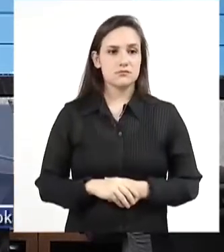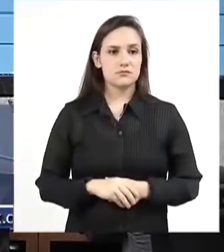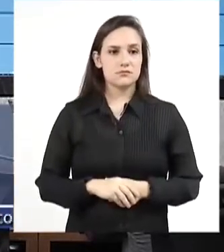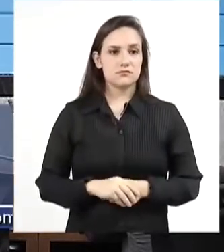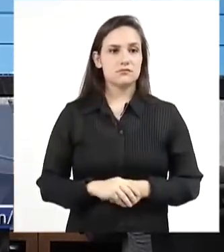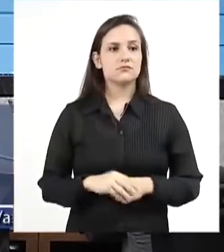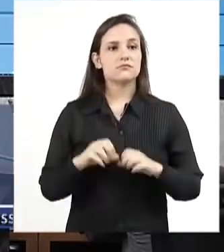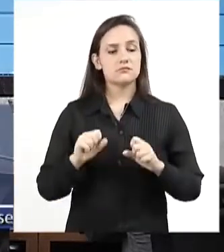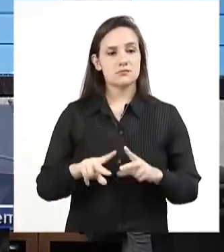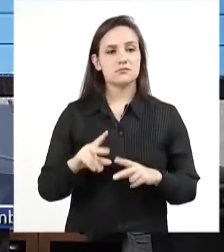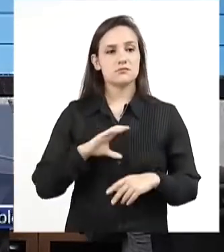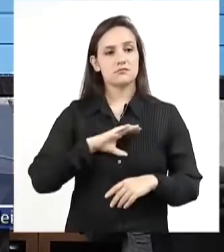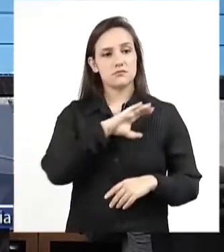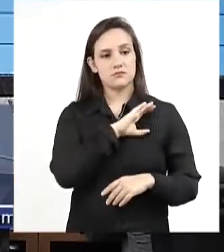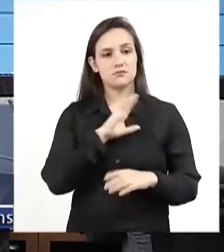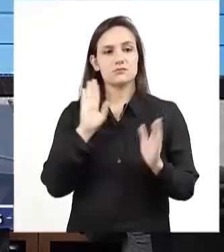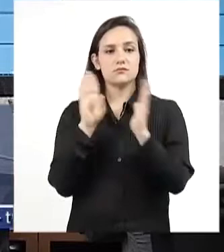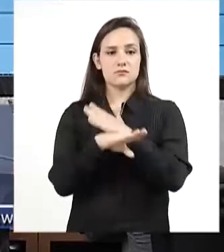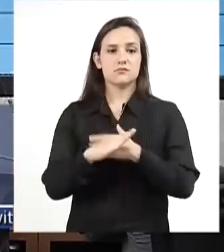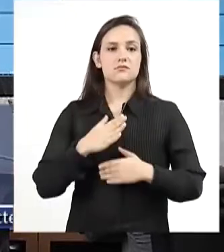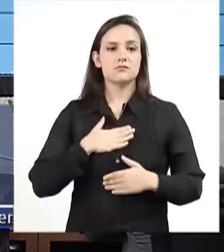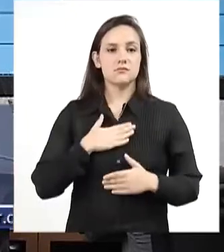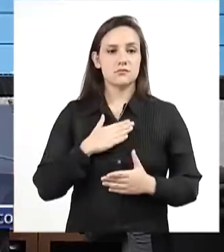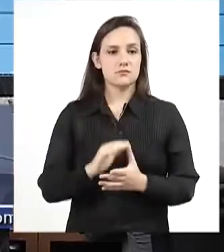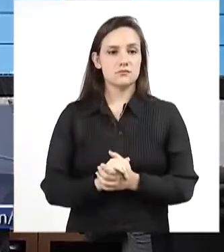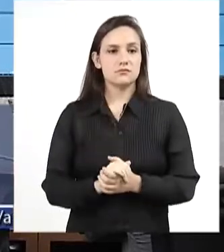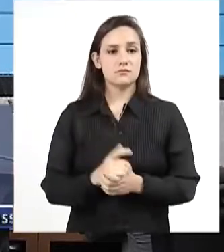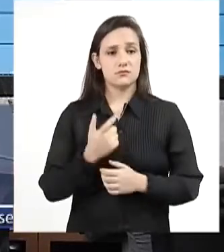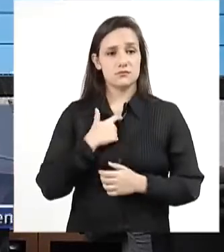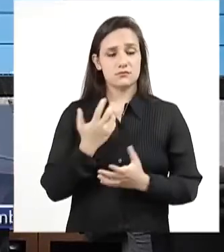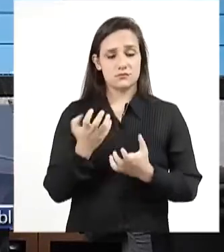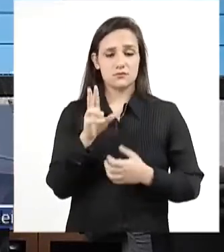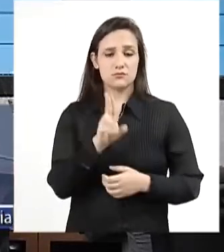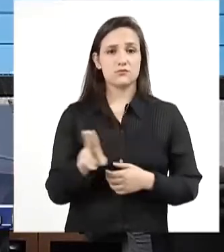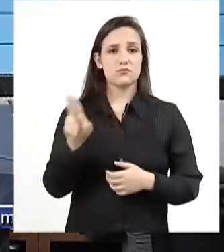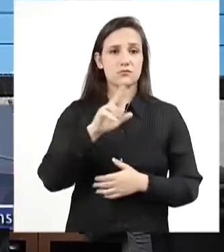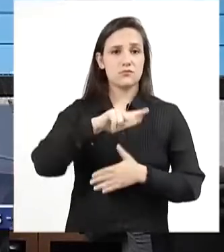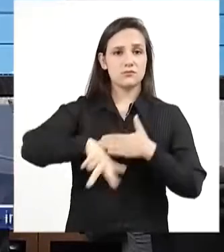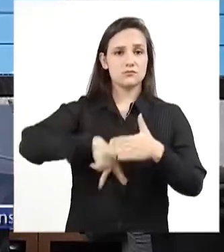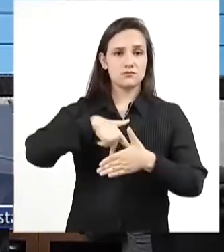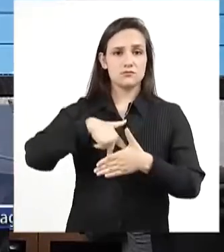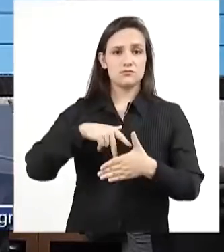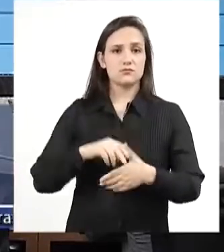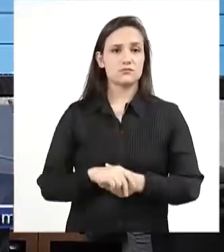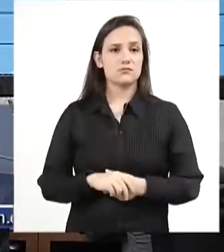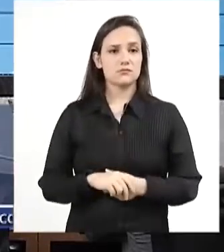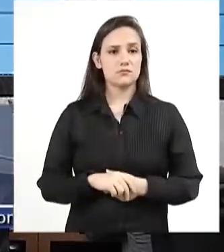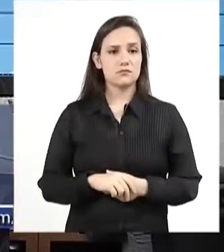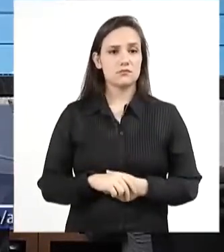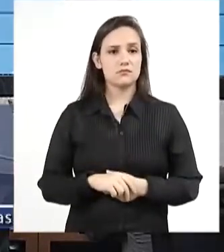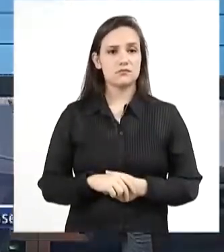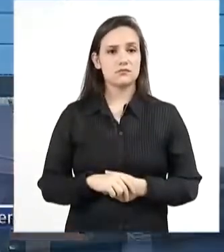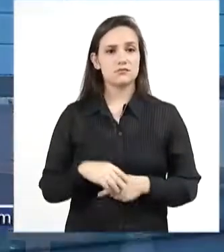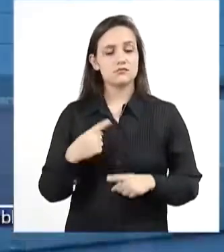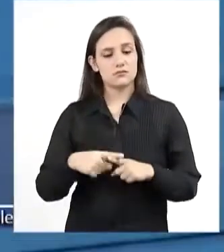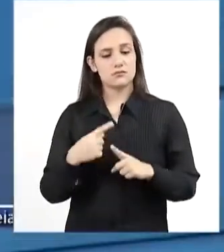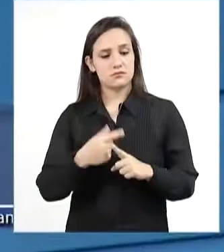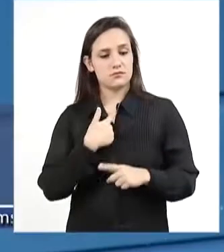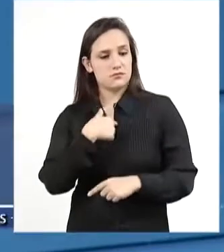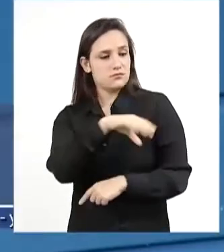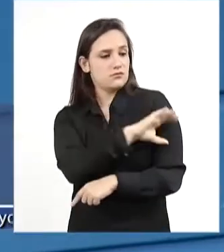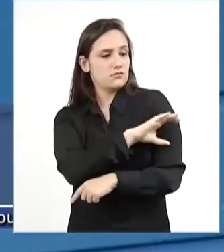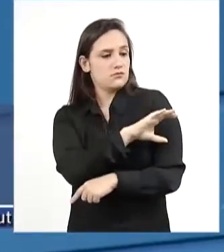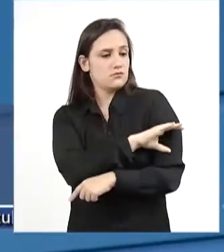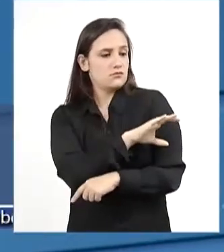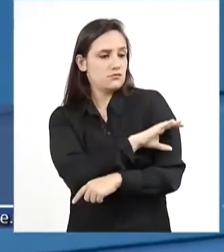feito compromisso comigo de inversão para que eu utilizasse a tribuna, justamente porque sou coordenador da Frente Parlamentar em